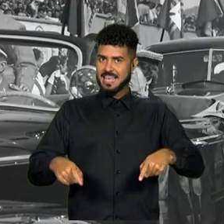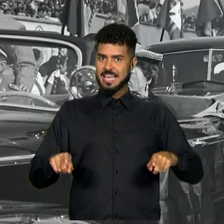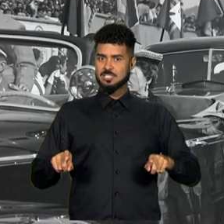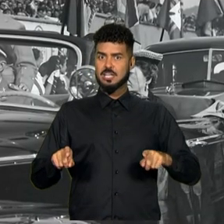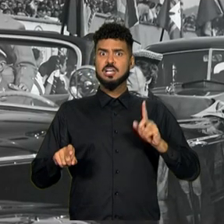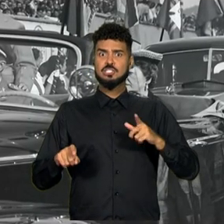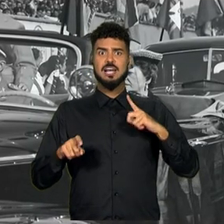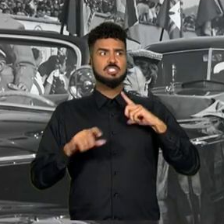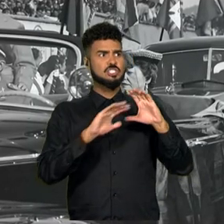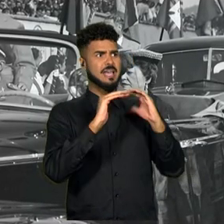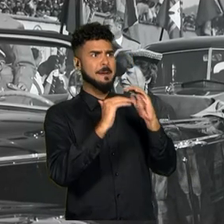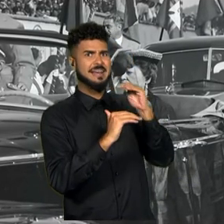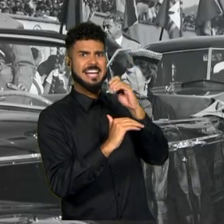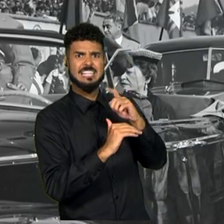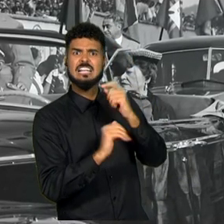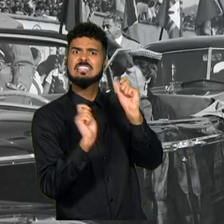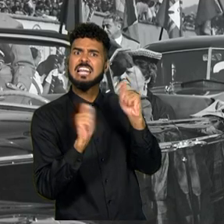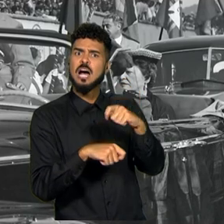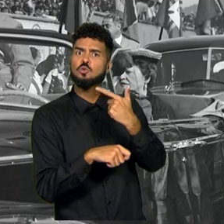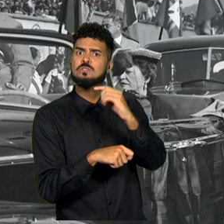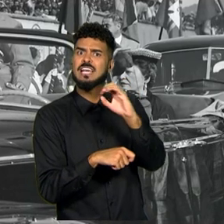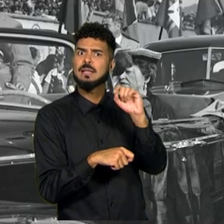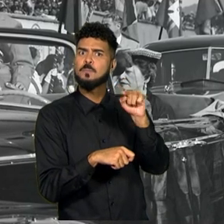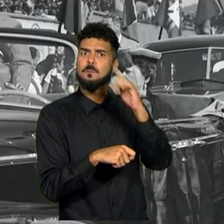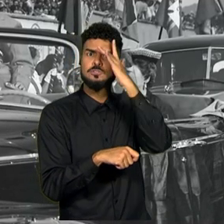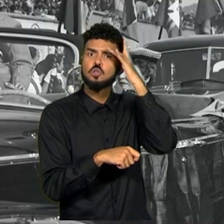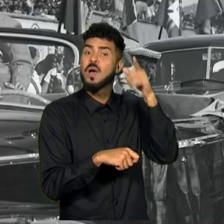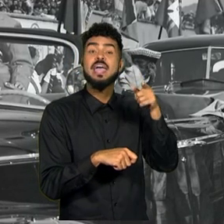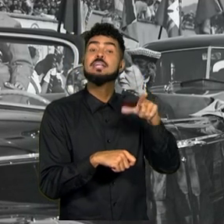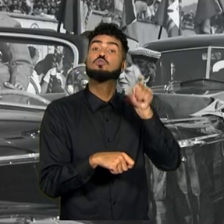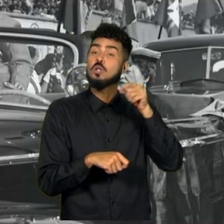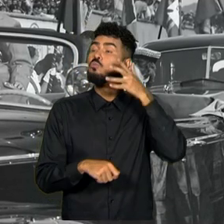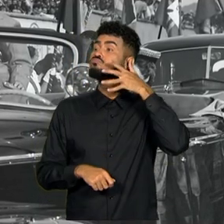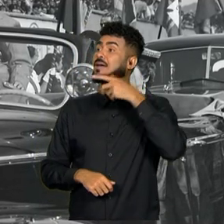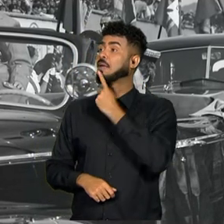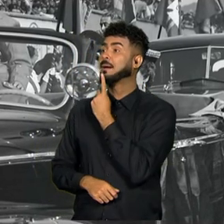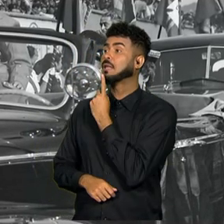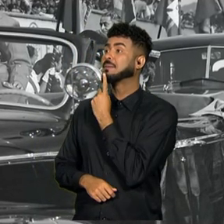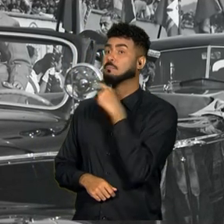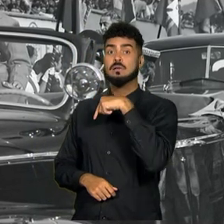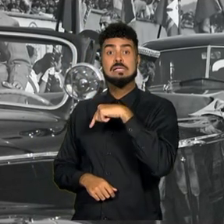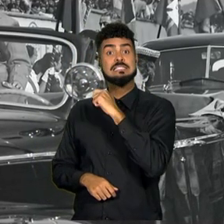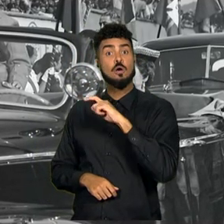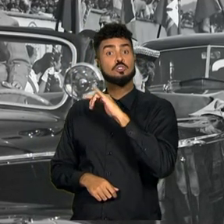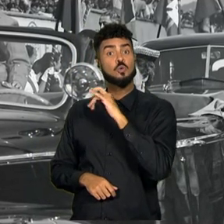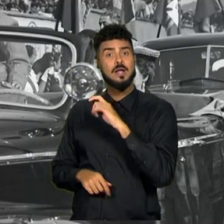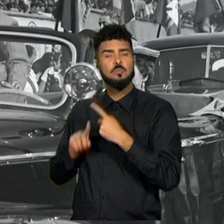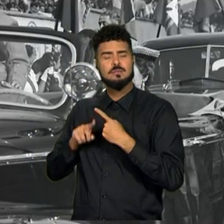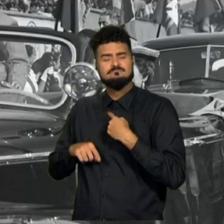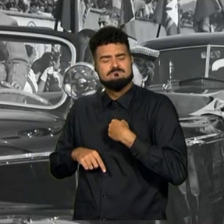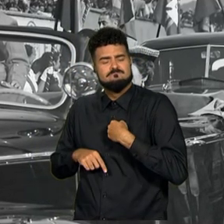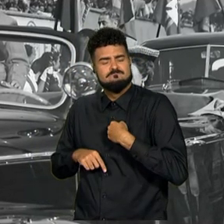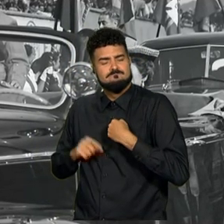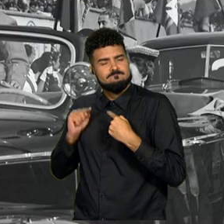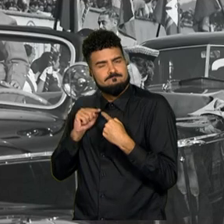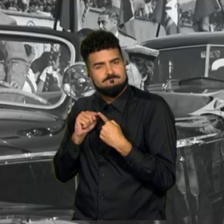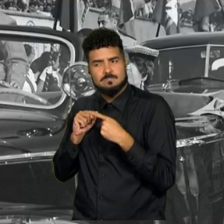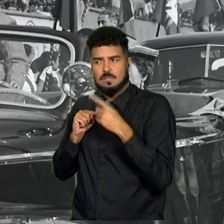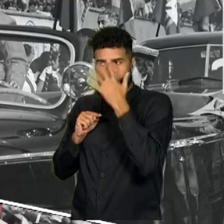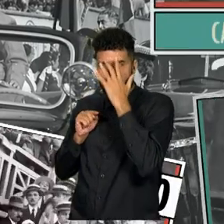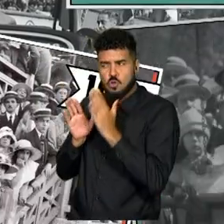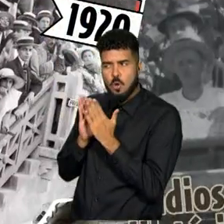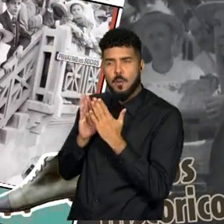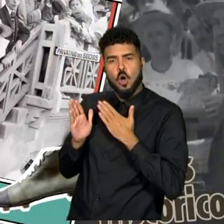para 200 mil pessoas, que era o Maracanã, ele opta por São Januário. Tamanha era a ligação do estádio vascaíno com as camadas